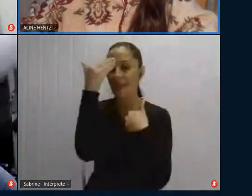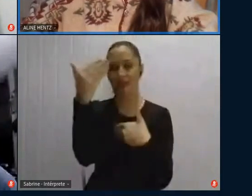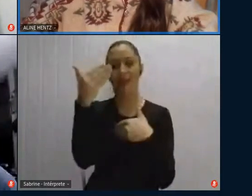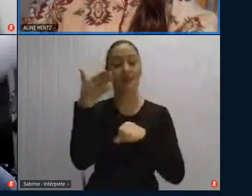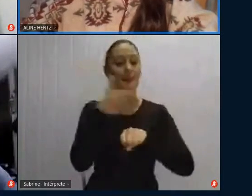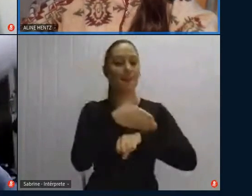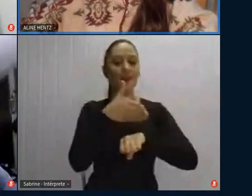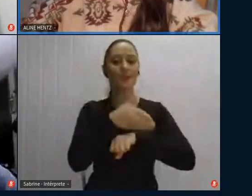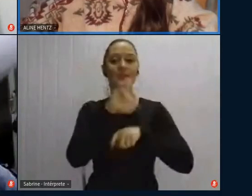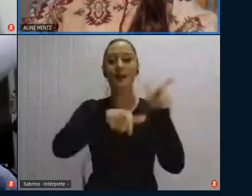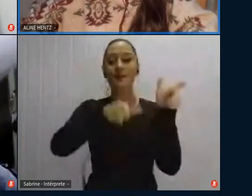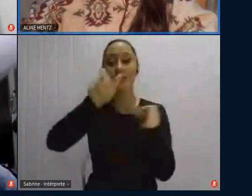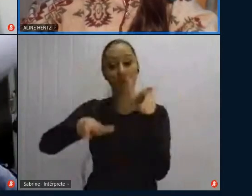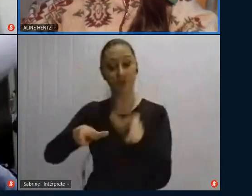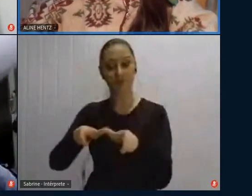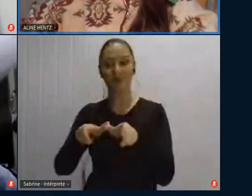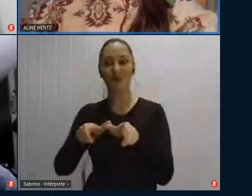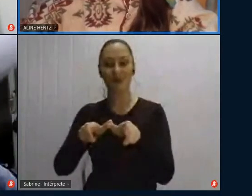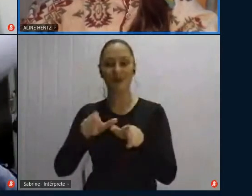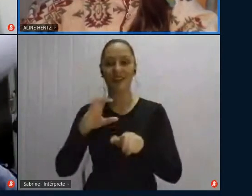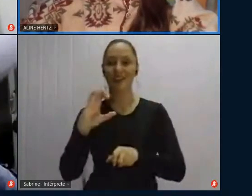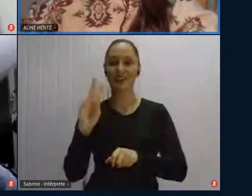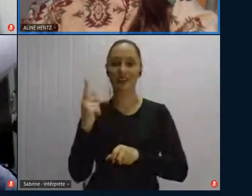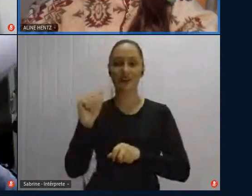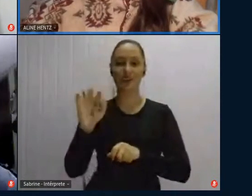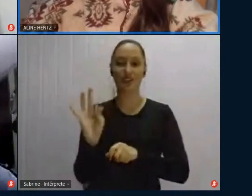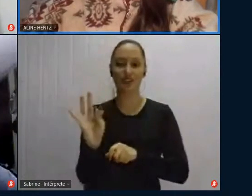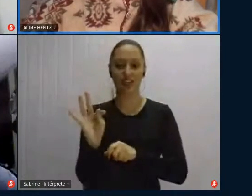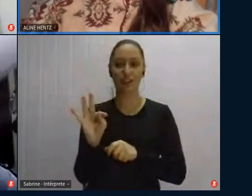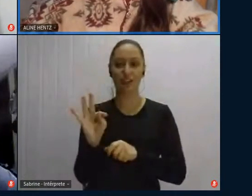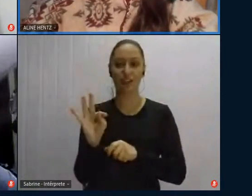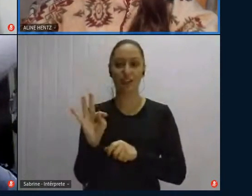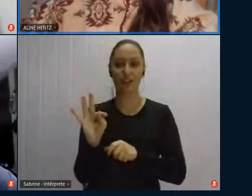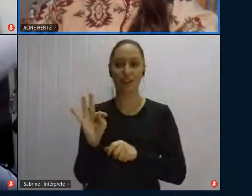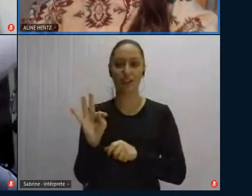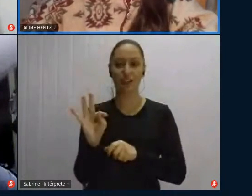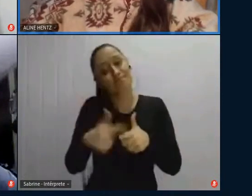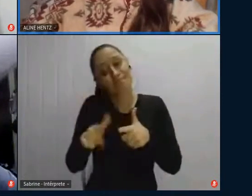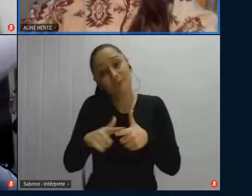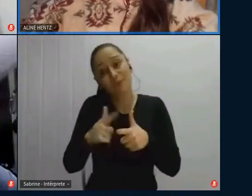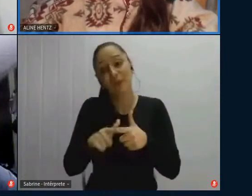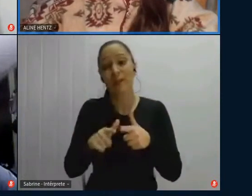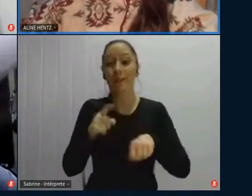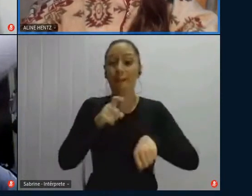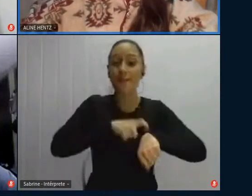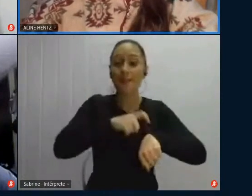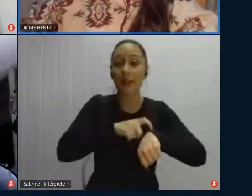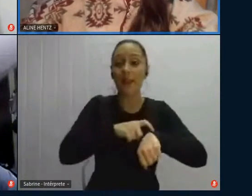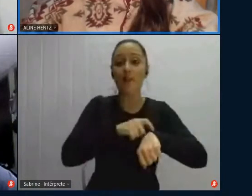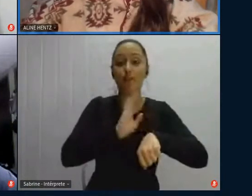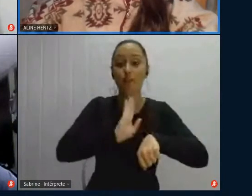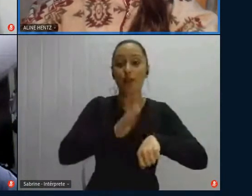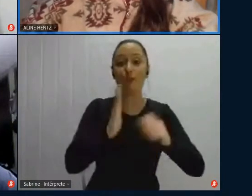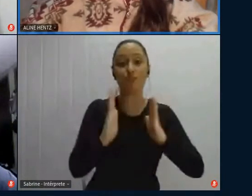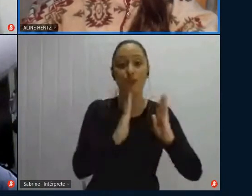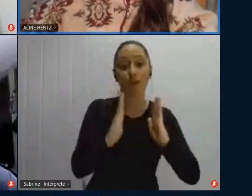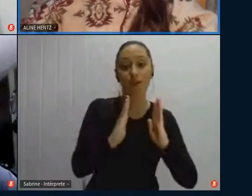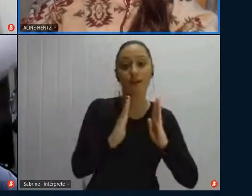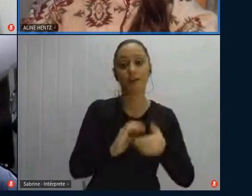lá no chat perguntando, devido ao tempo, né, e também às quedas, a questão do retorno